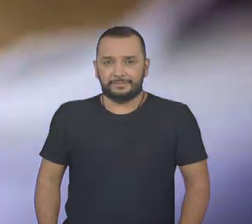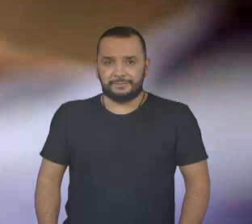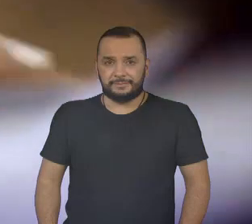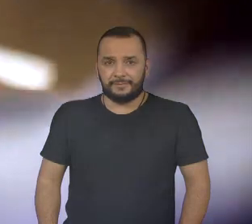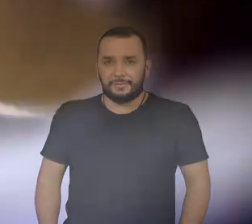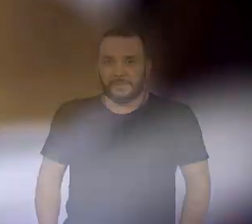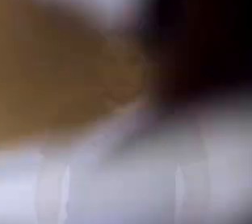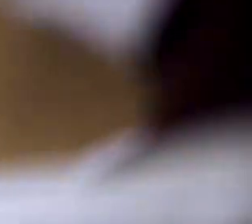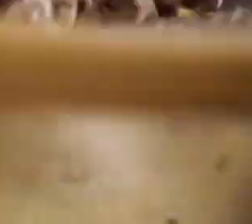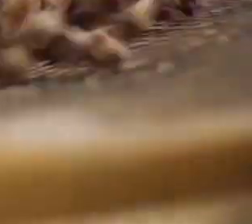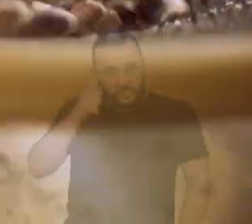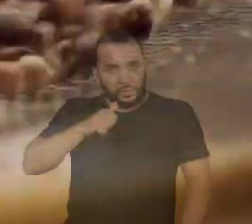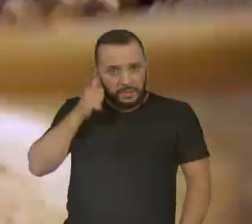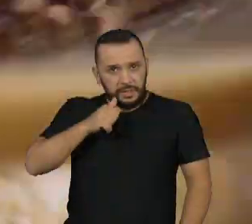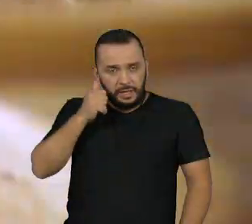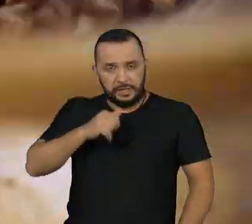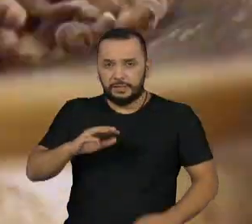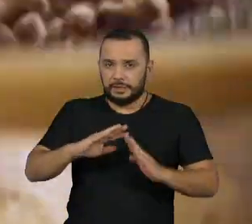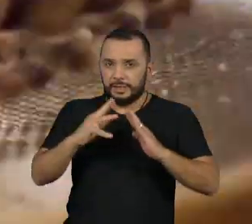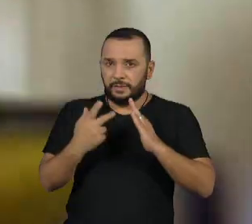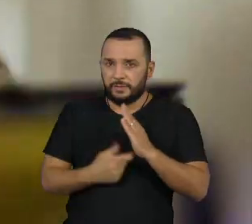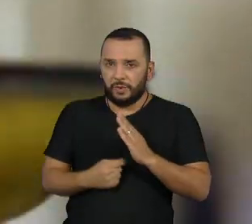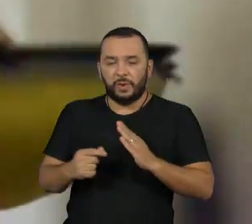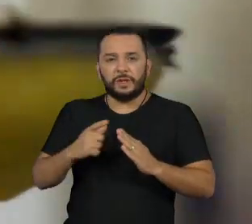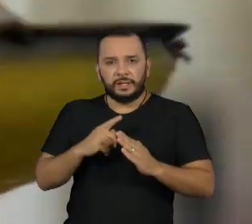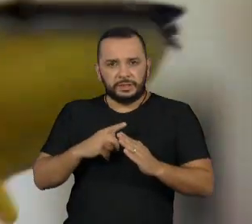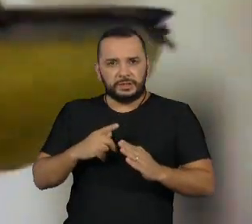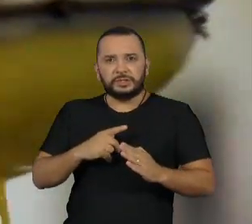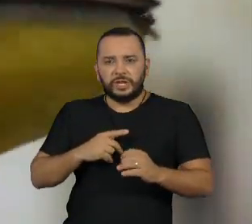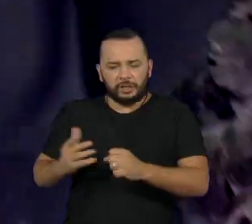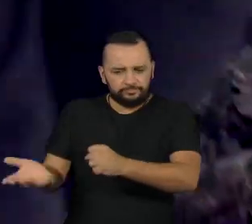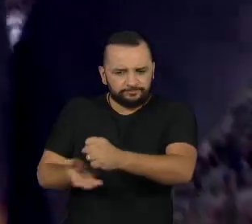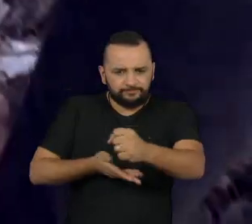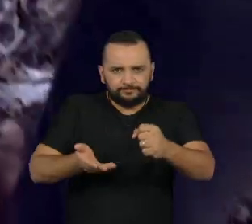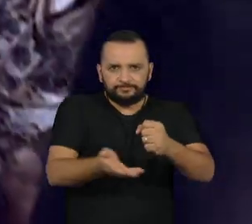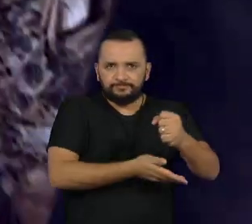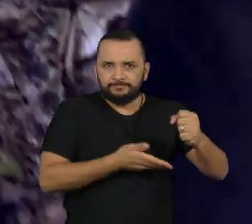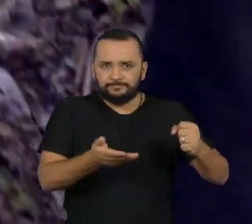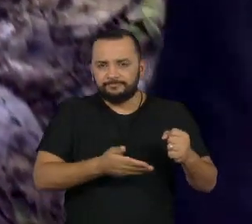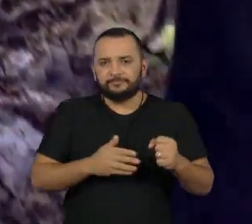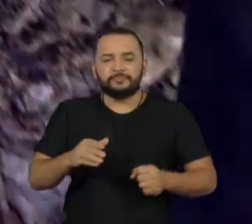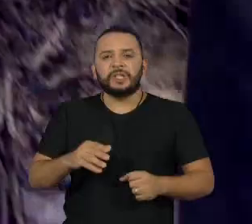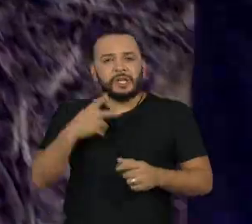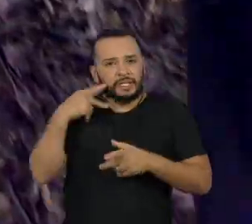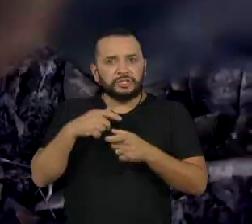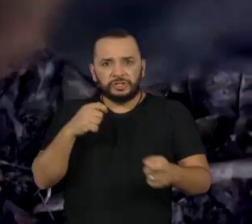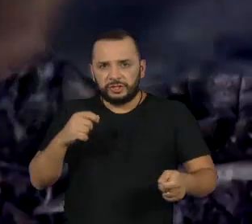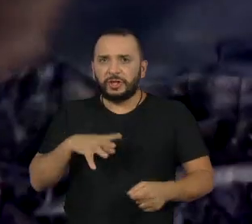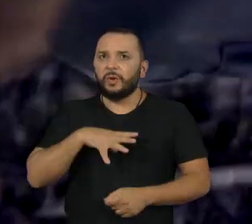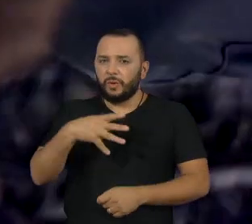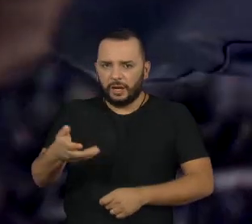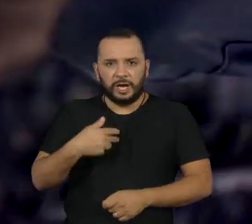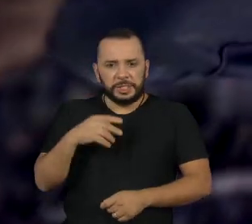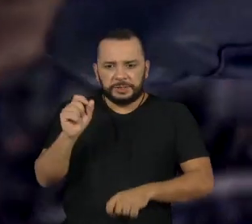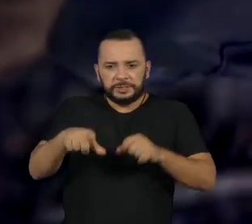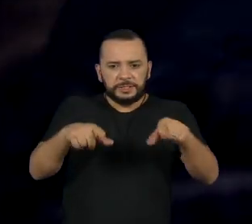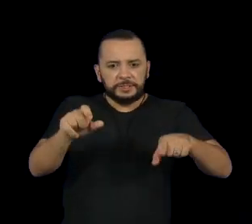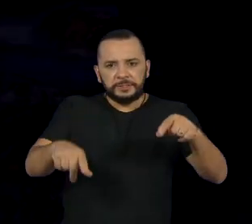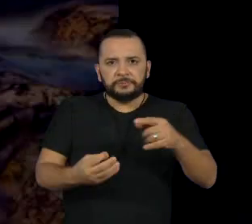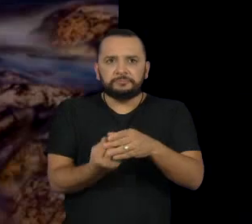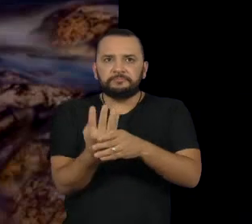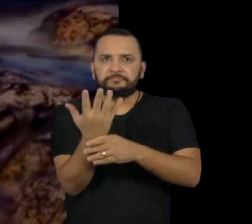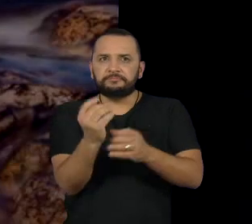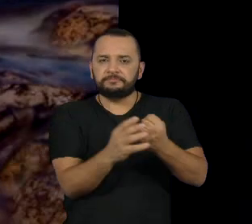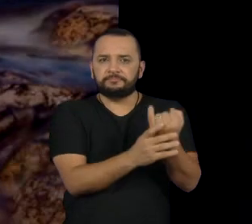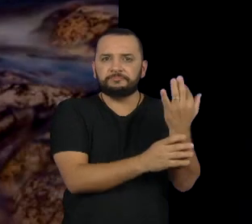Mulheres extrativistas, quilombolas, raizeiras, indígenas são as protagonistas de Histórias do Cerrado,